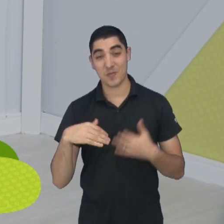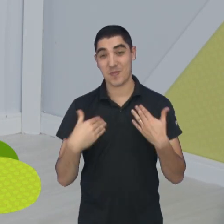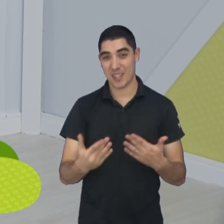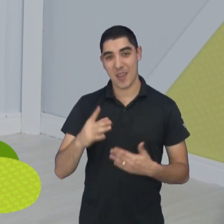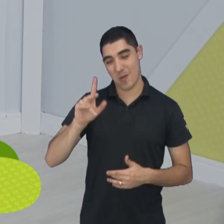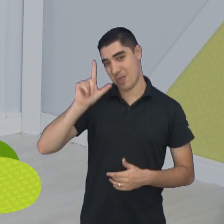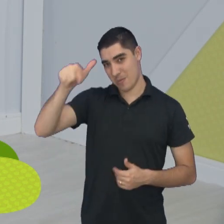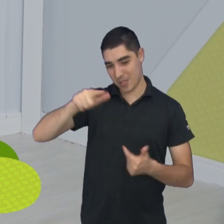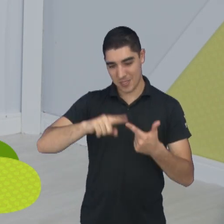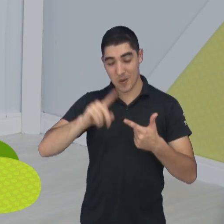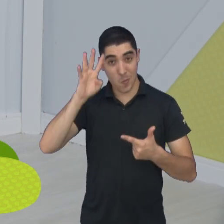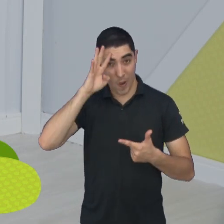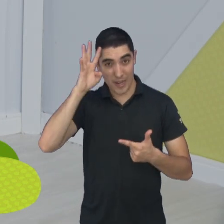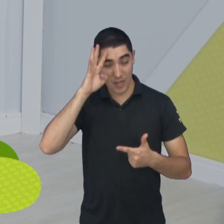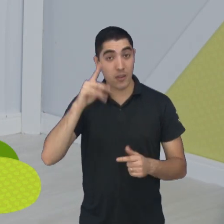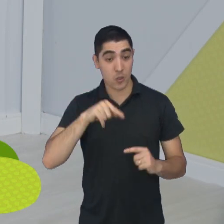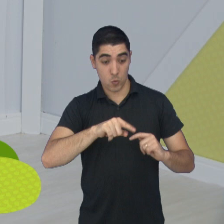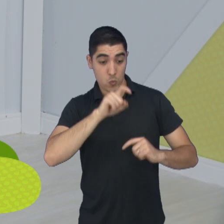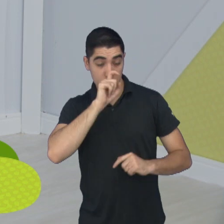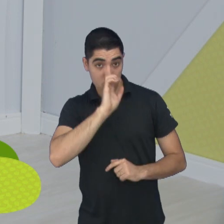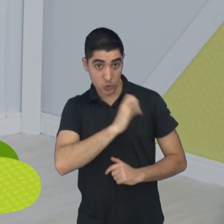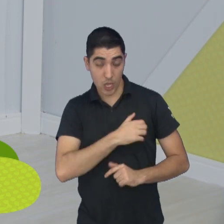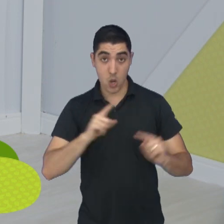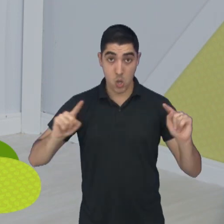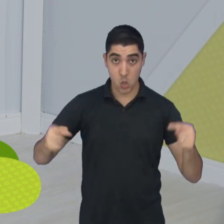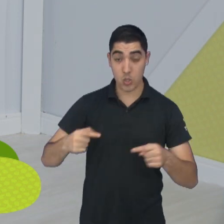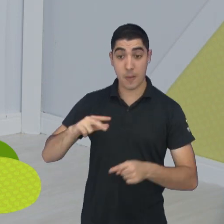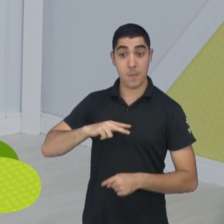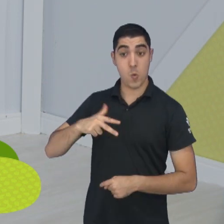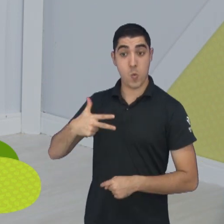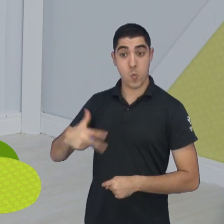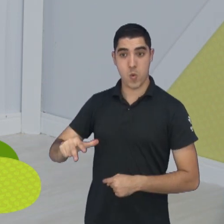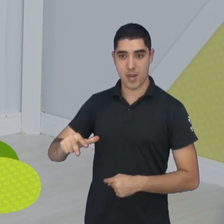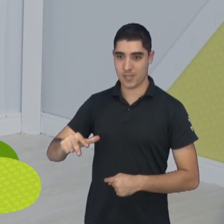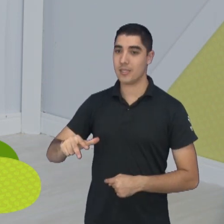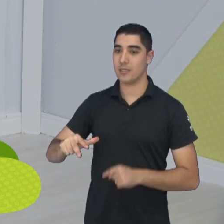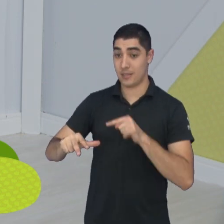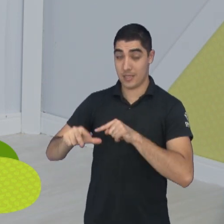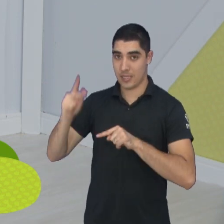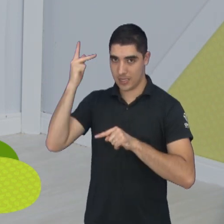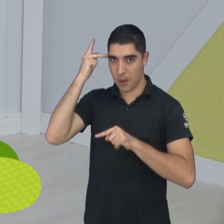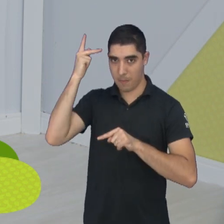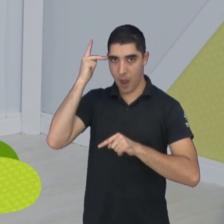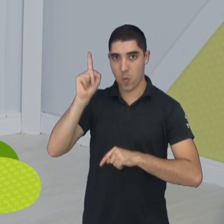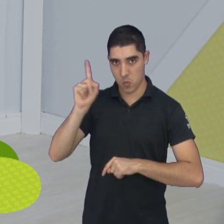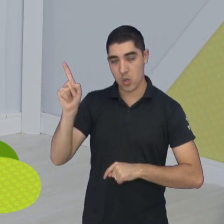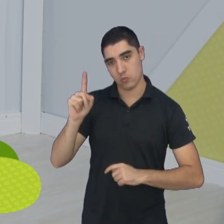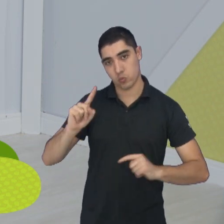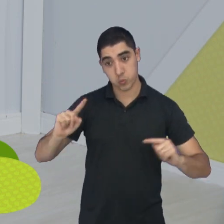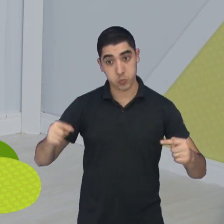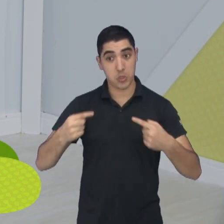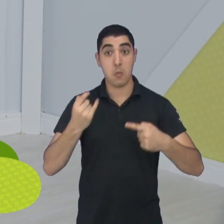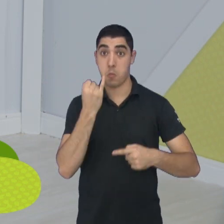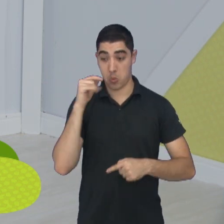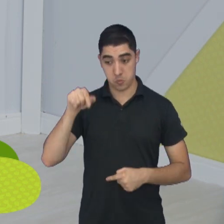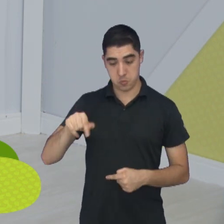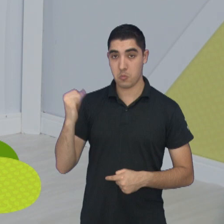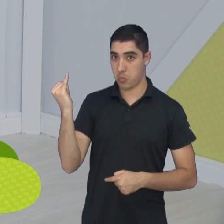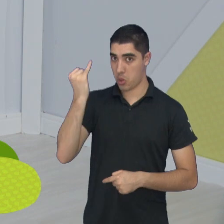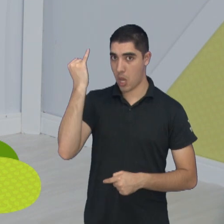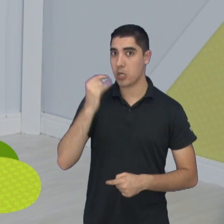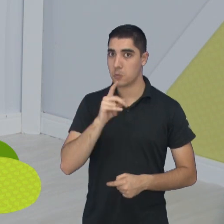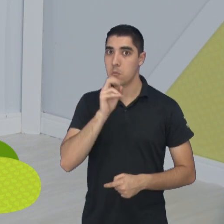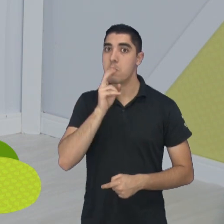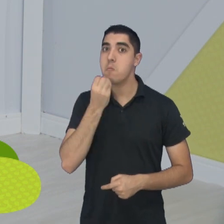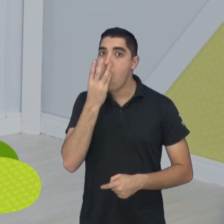10, o São José enfrenta a equipe da Portuguesa, outro bom teste para a equipe do São José. Em relação ainda a esse jogo contra o Boa